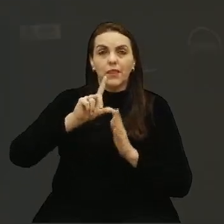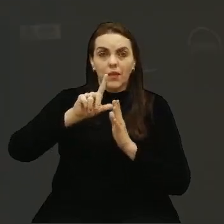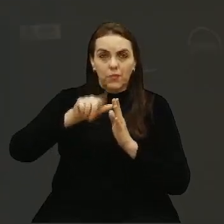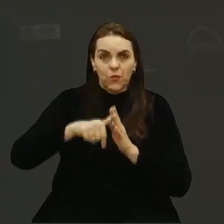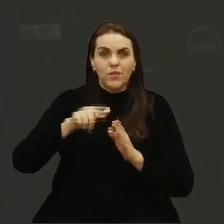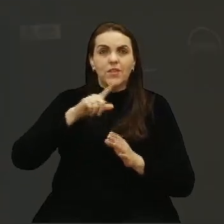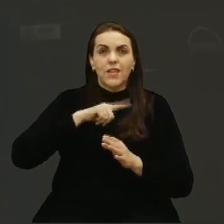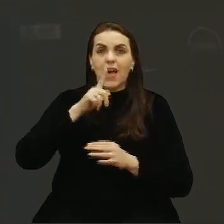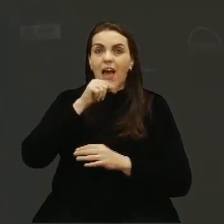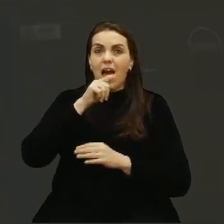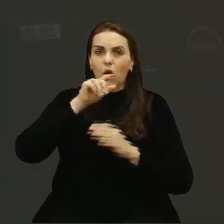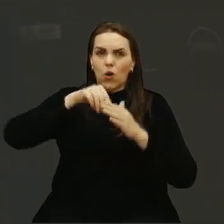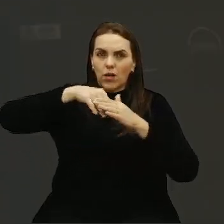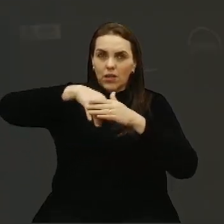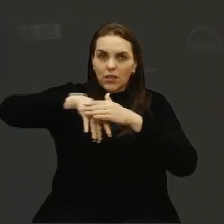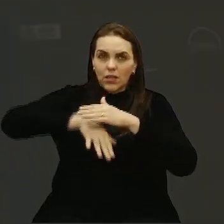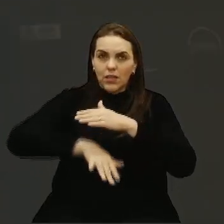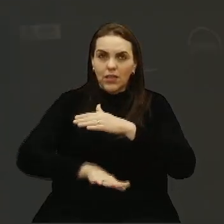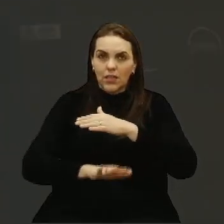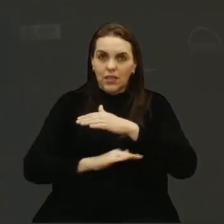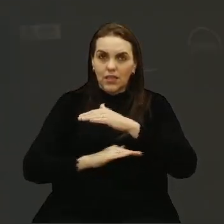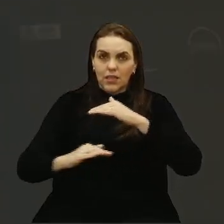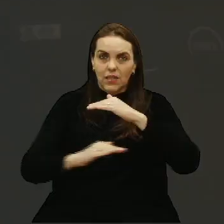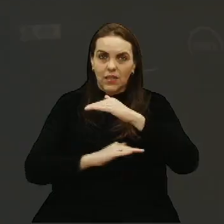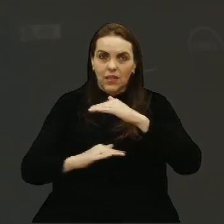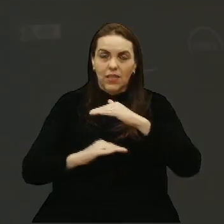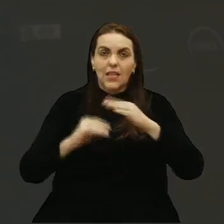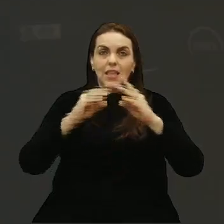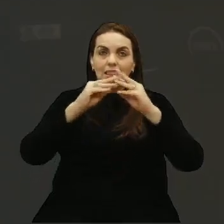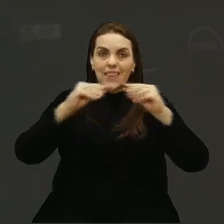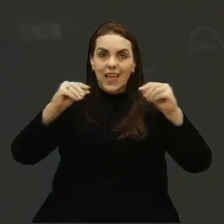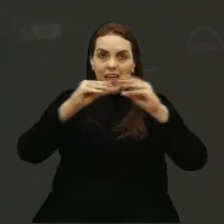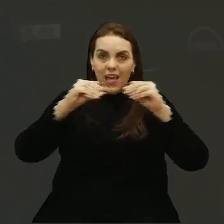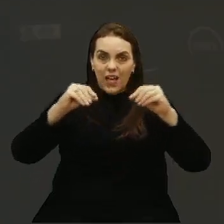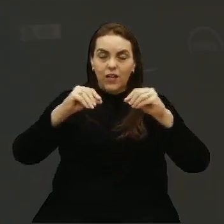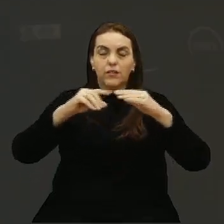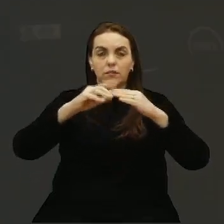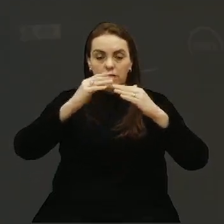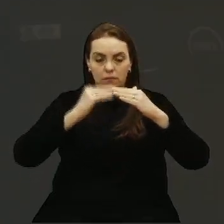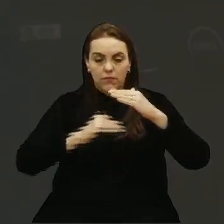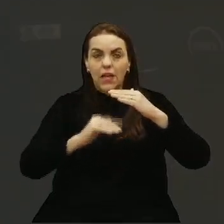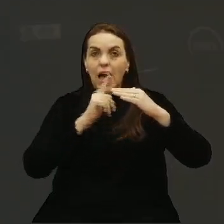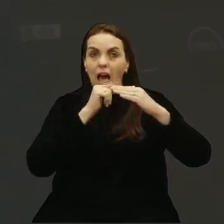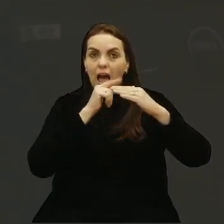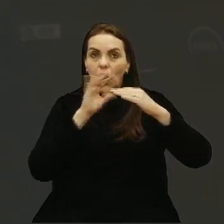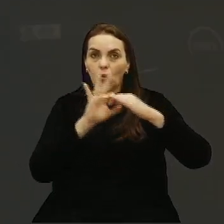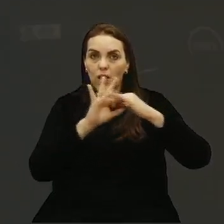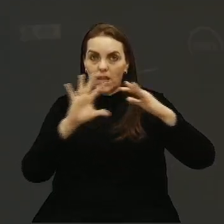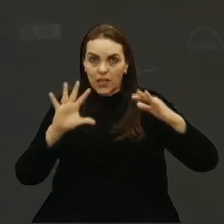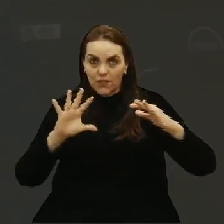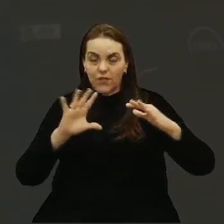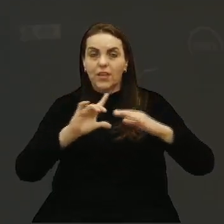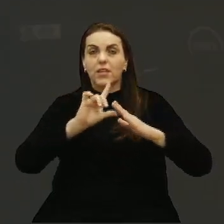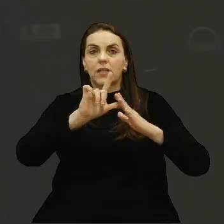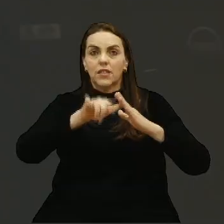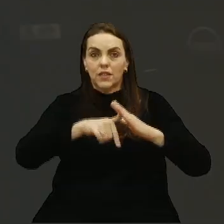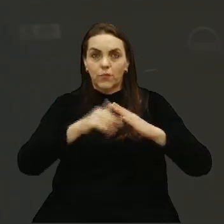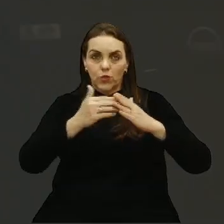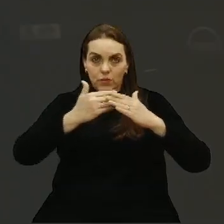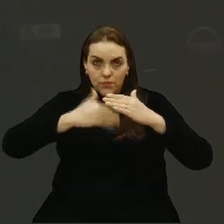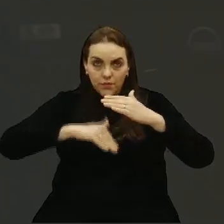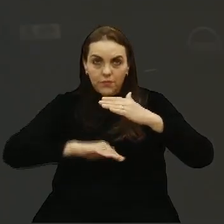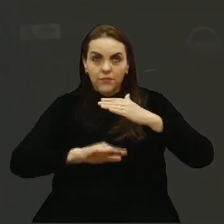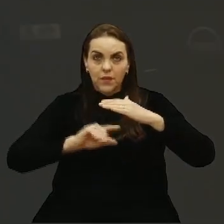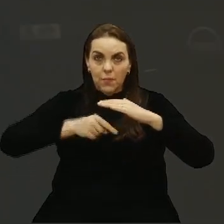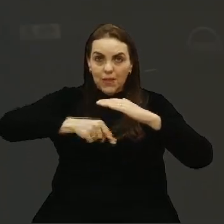águas subterrâneas. Vamos ter uma camada de terra depois do aquífero livre, que vai estar composto diretamente na terra, depois